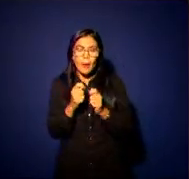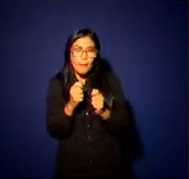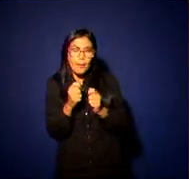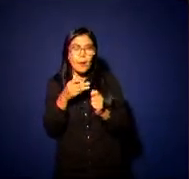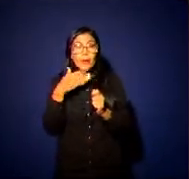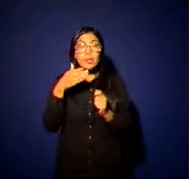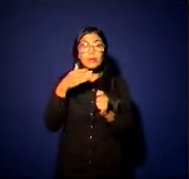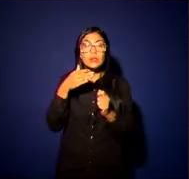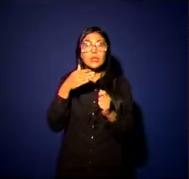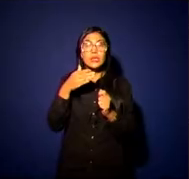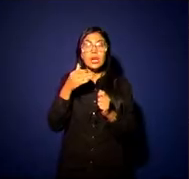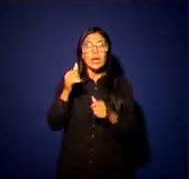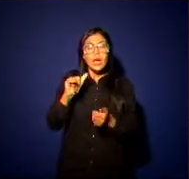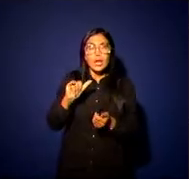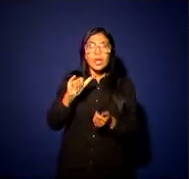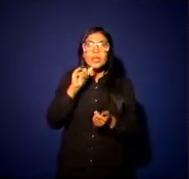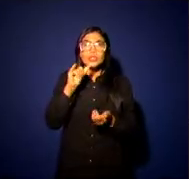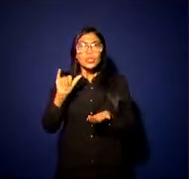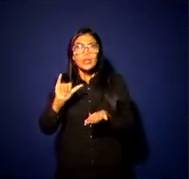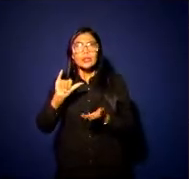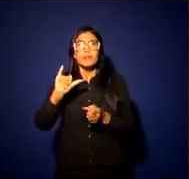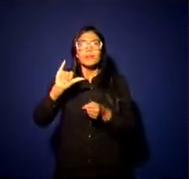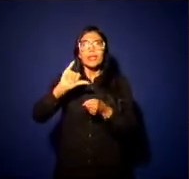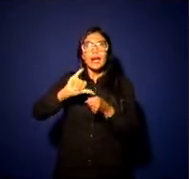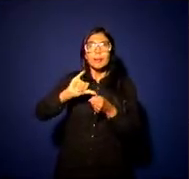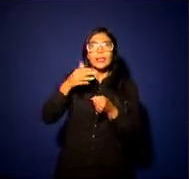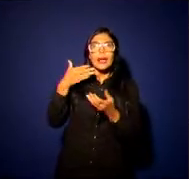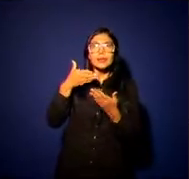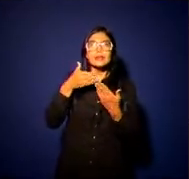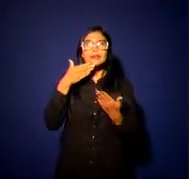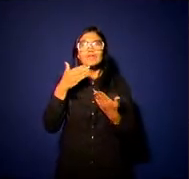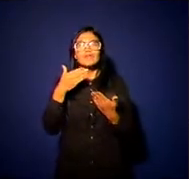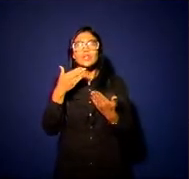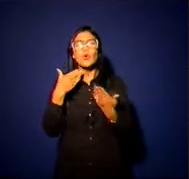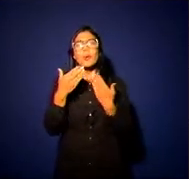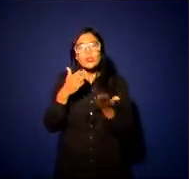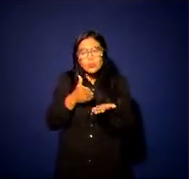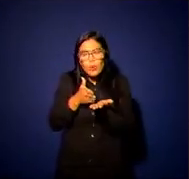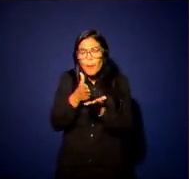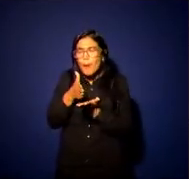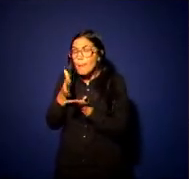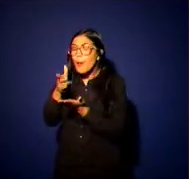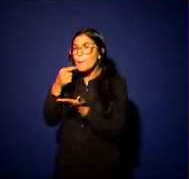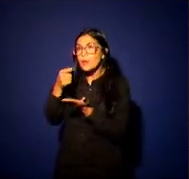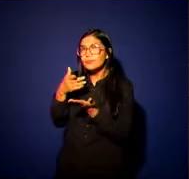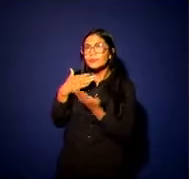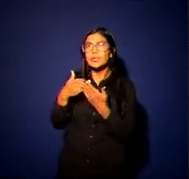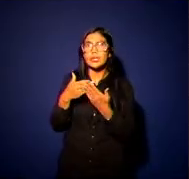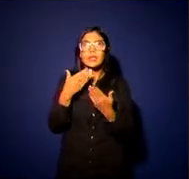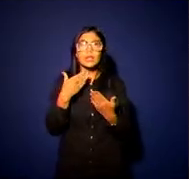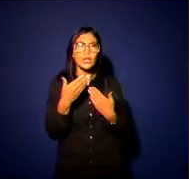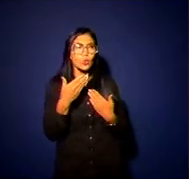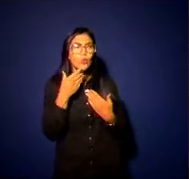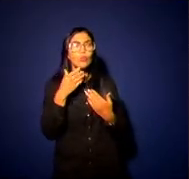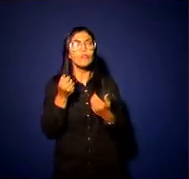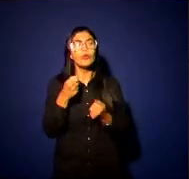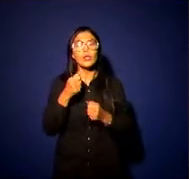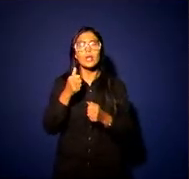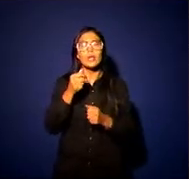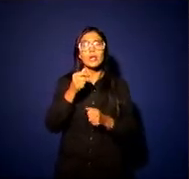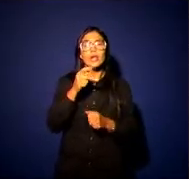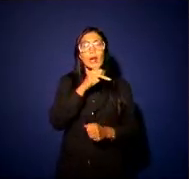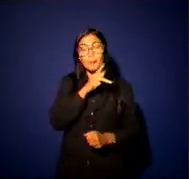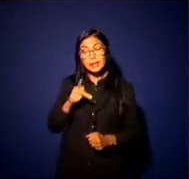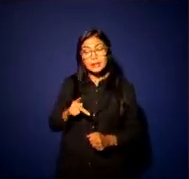Capitais Então acho que eu começo a endereçando essa questão da seguinte maneira eu fui recentemente empossado o presidente da